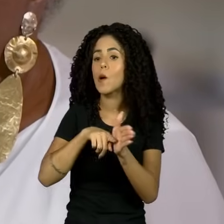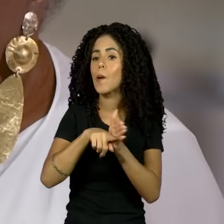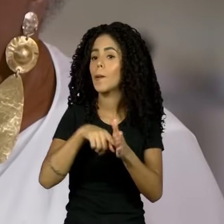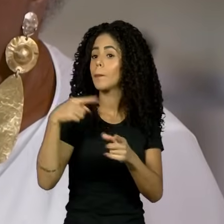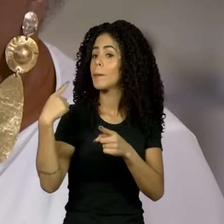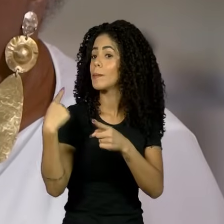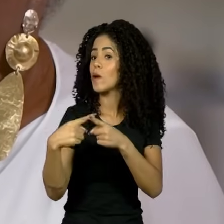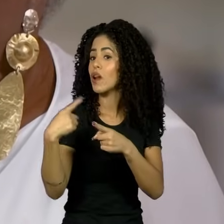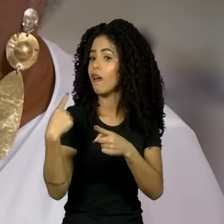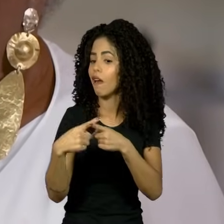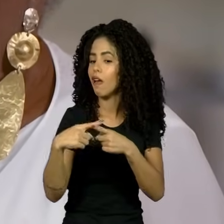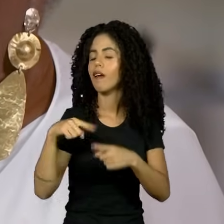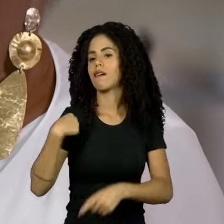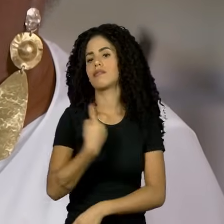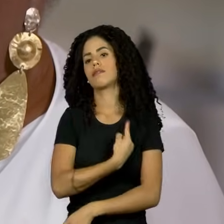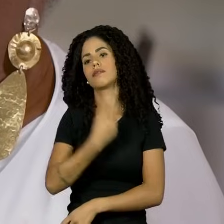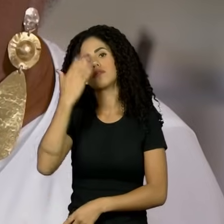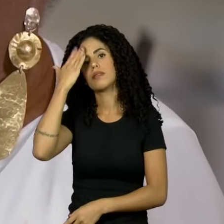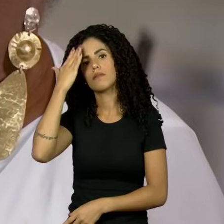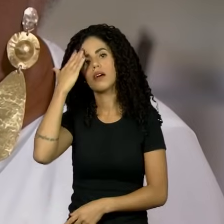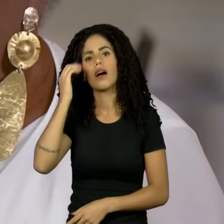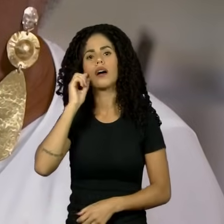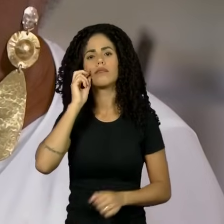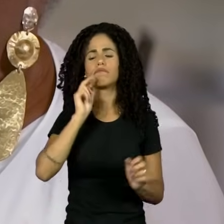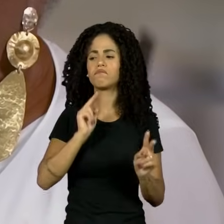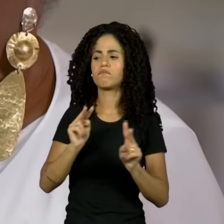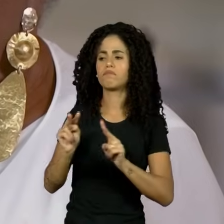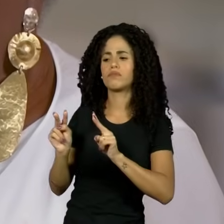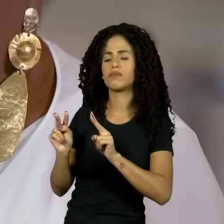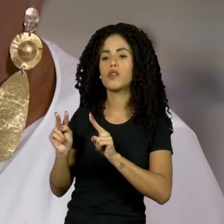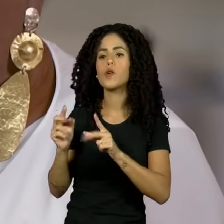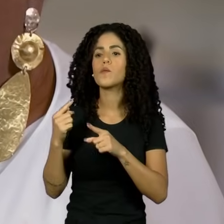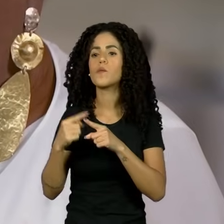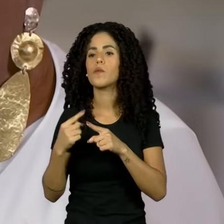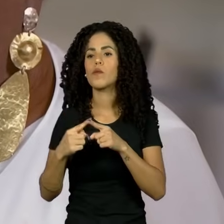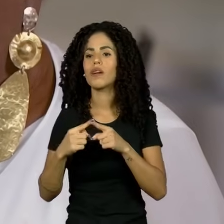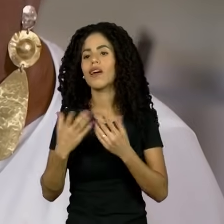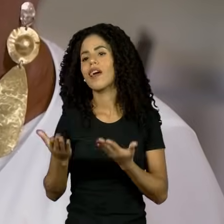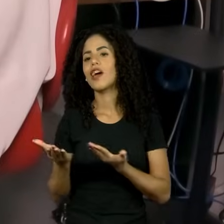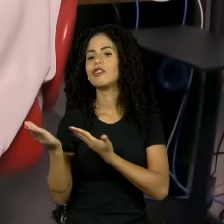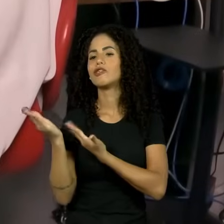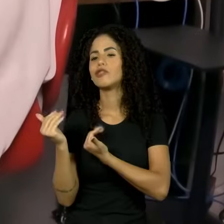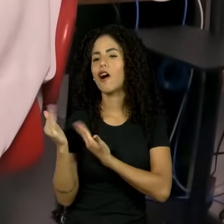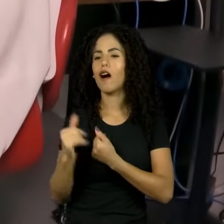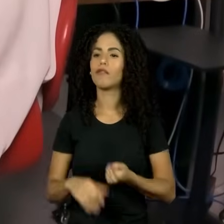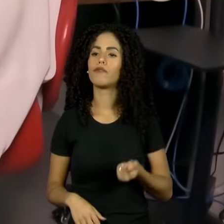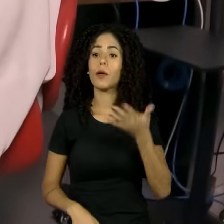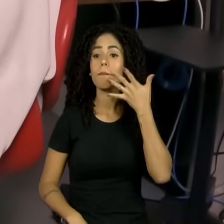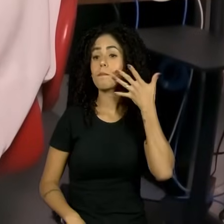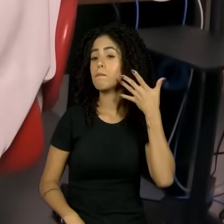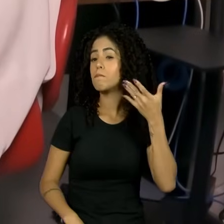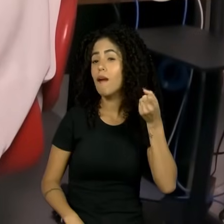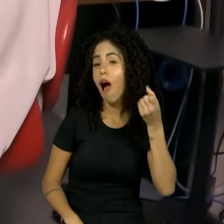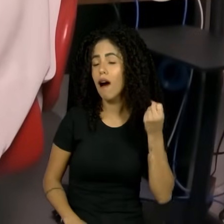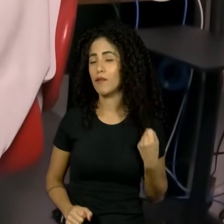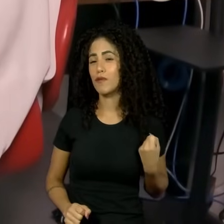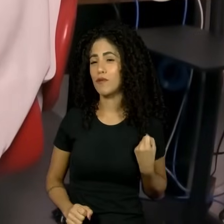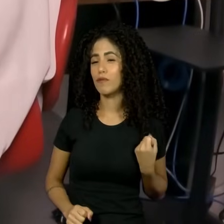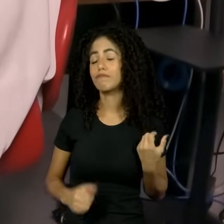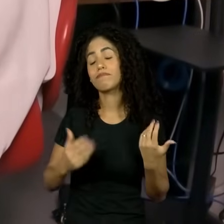que é muito apontado, principalmente para os homens brancos, também